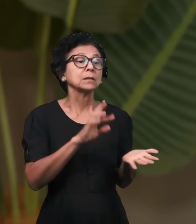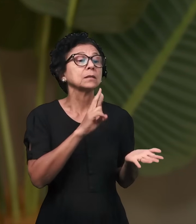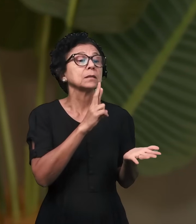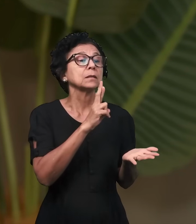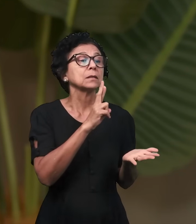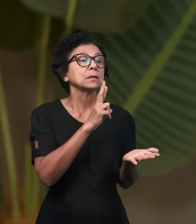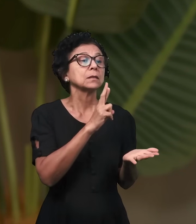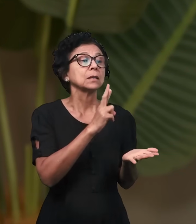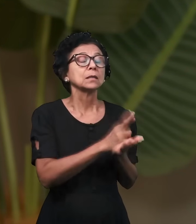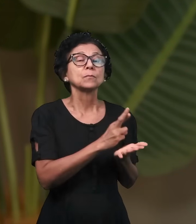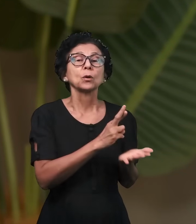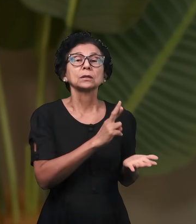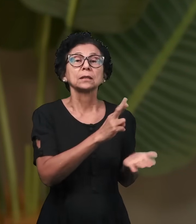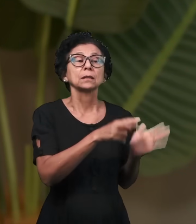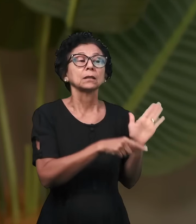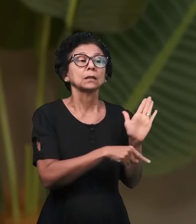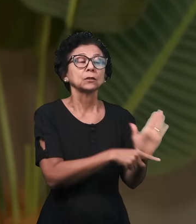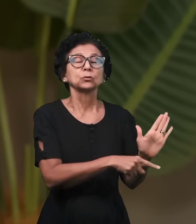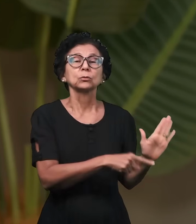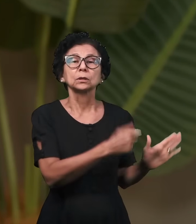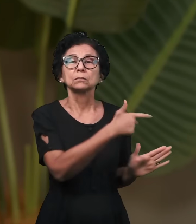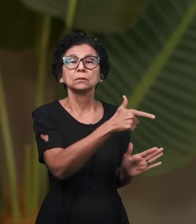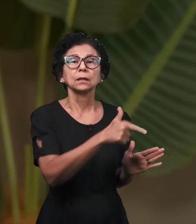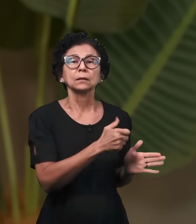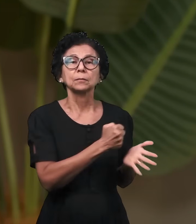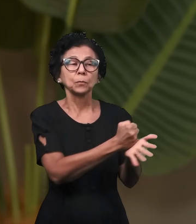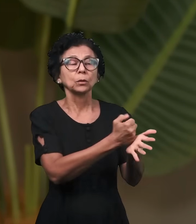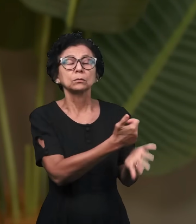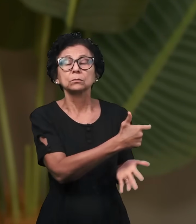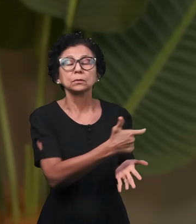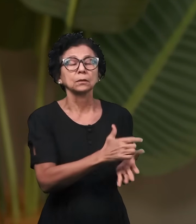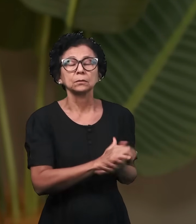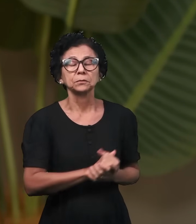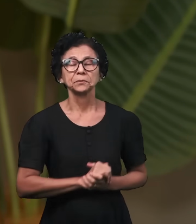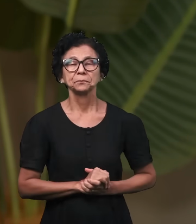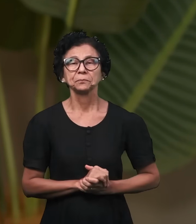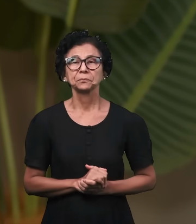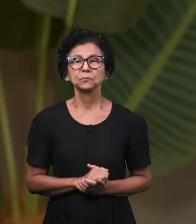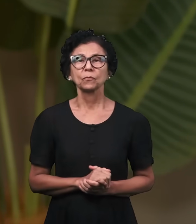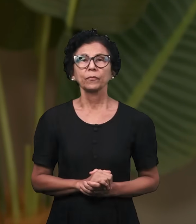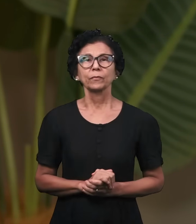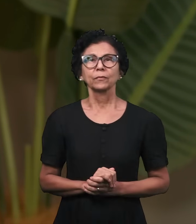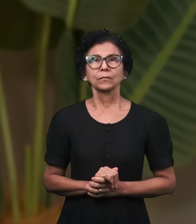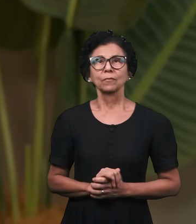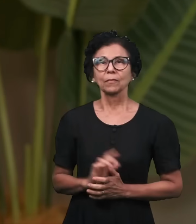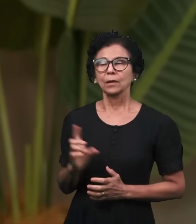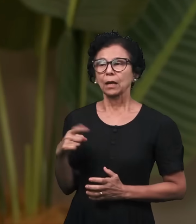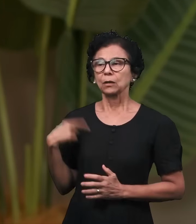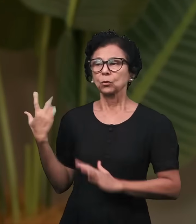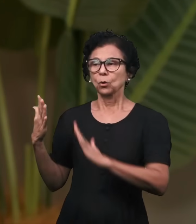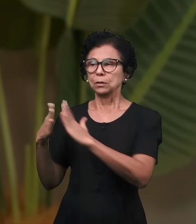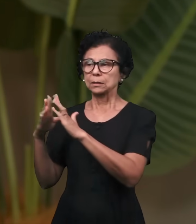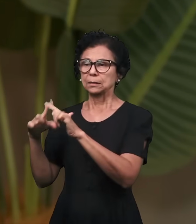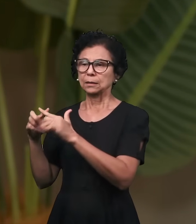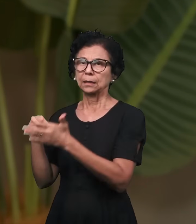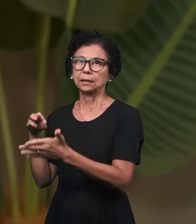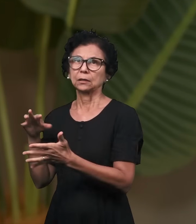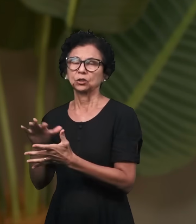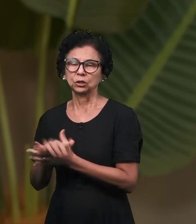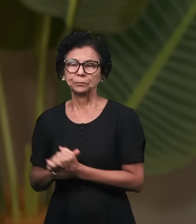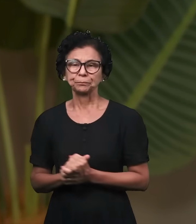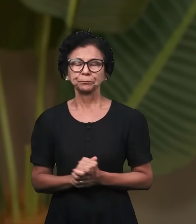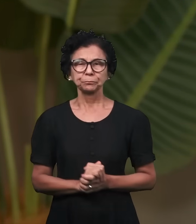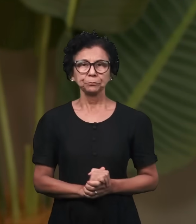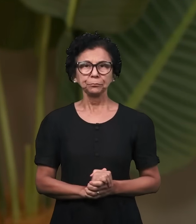né, Fernando, a nossa experiência como igreja, nós temos as classes de 0 a 3,